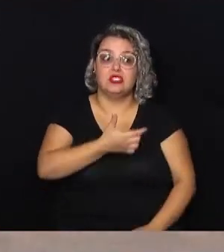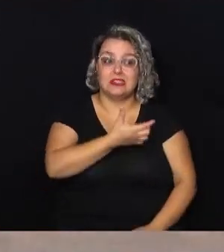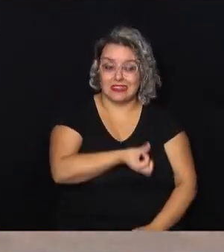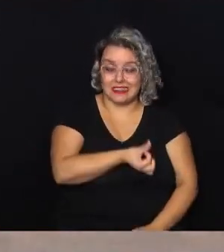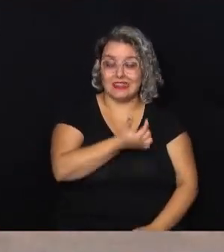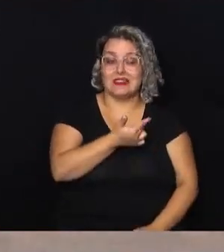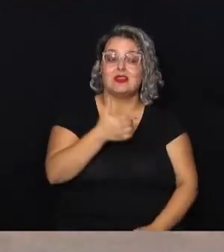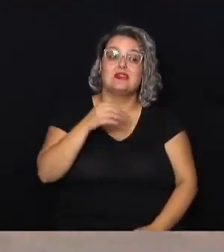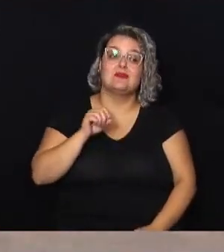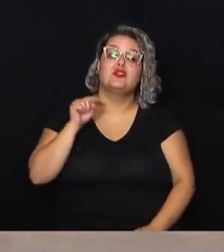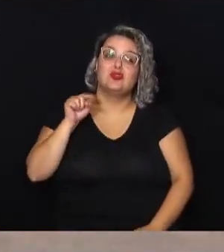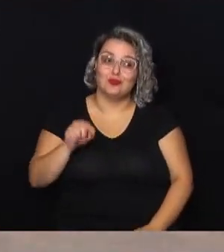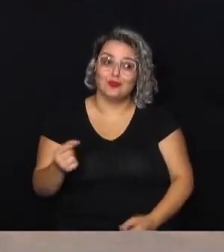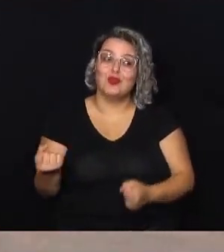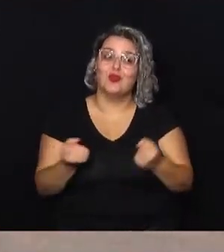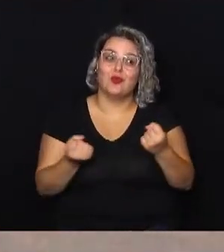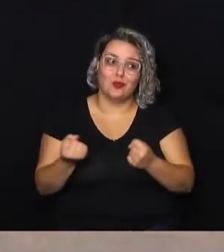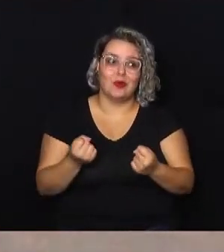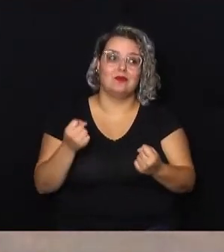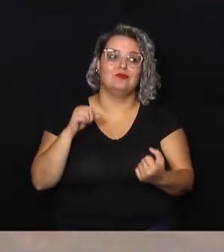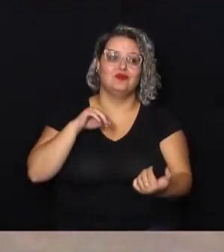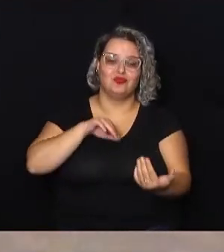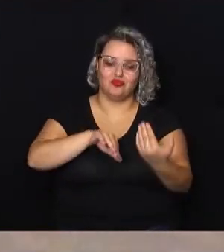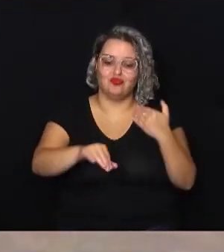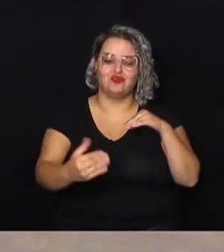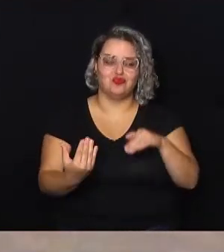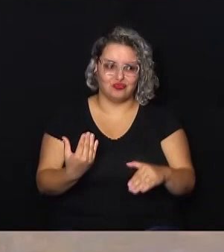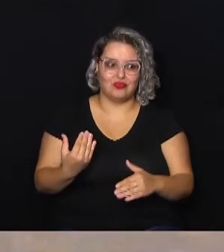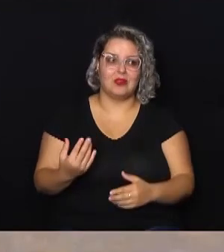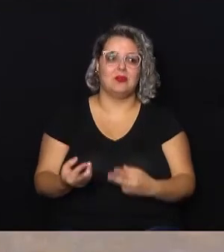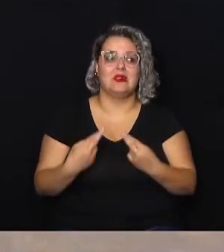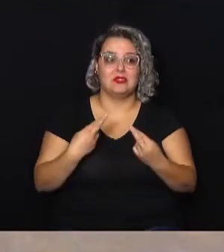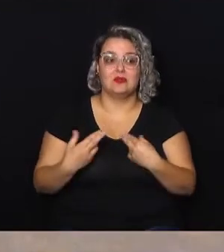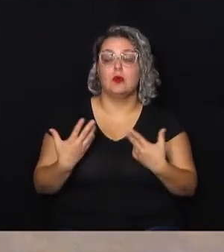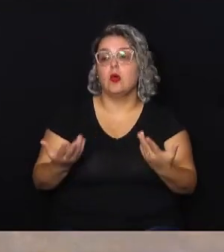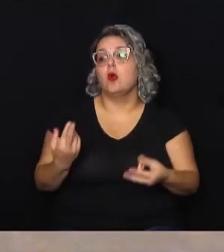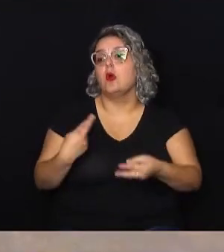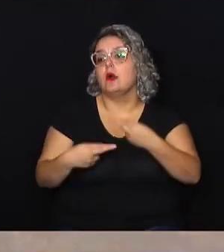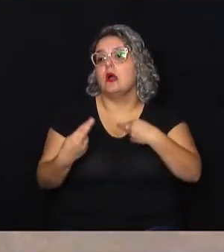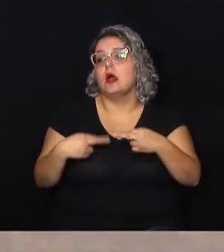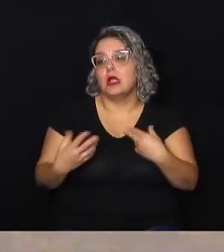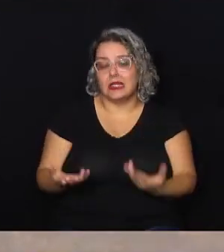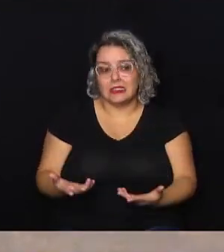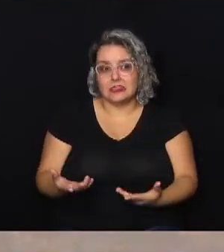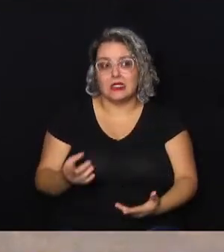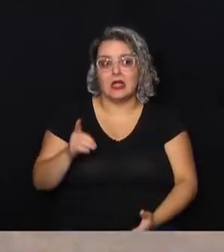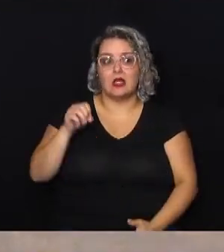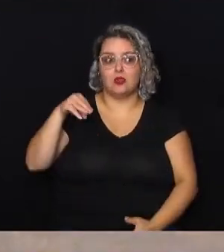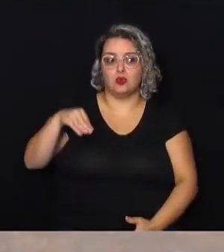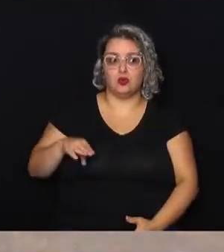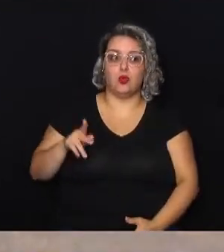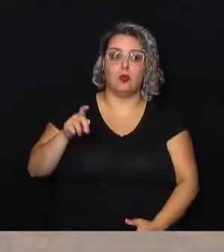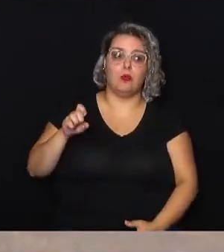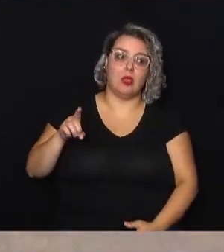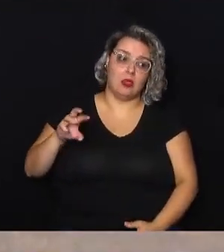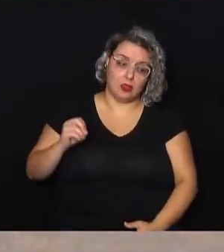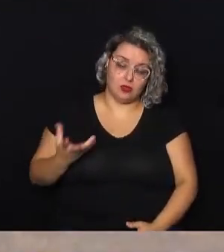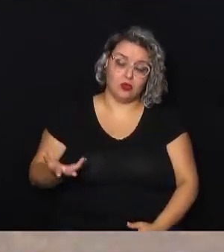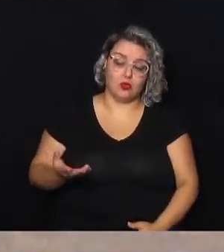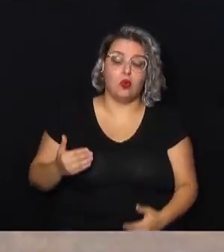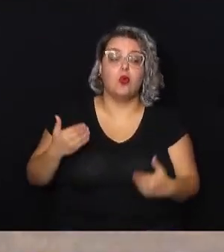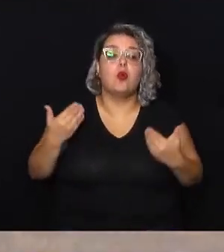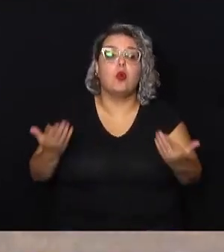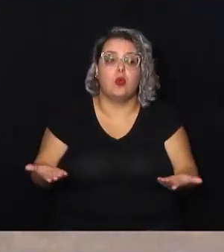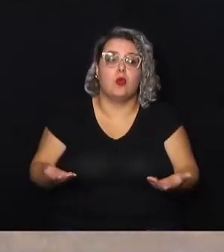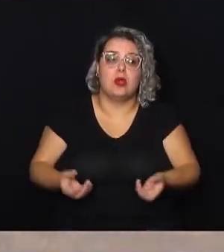veículos circulando pelas rodovias. Com relação, não é, a Dom Pedro, tenente, quais as